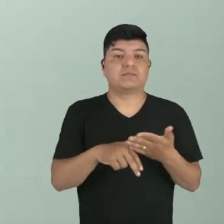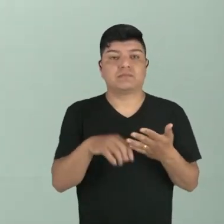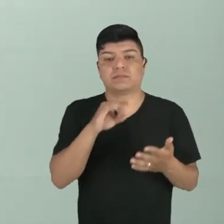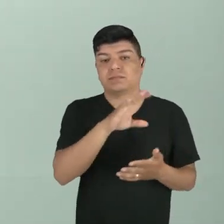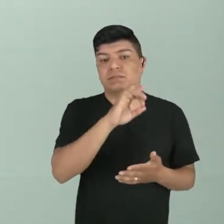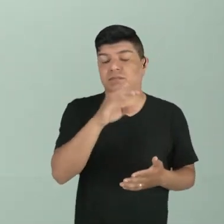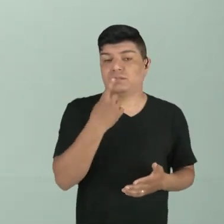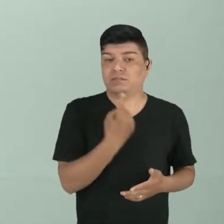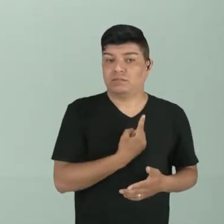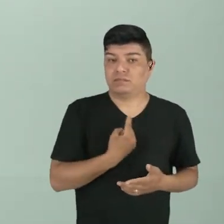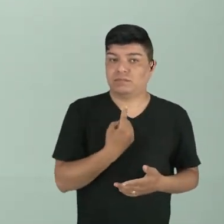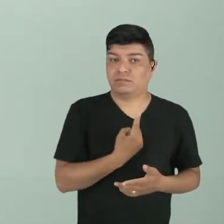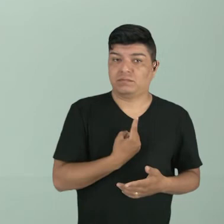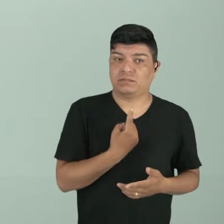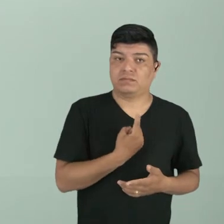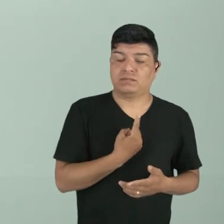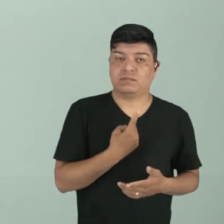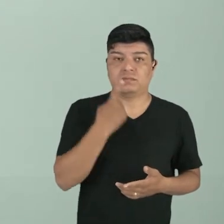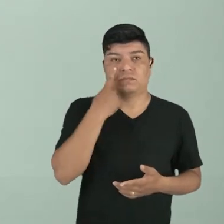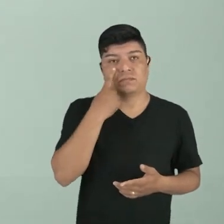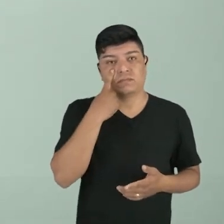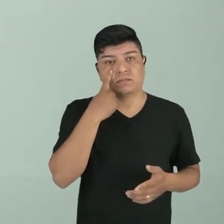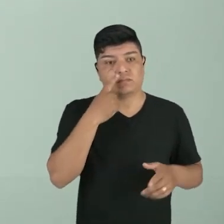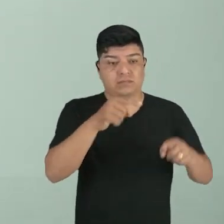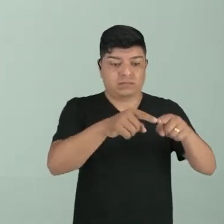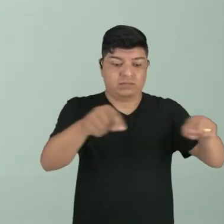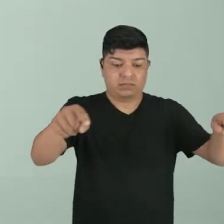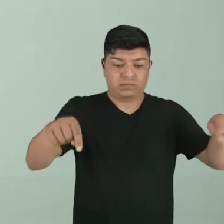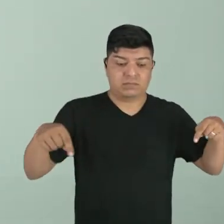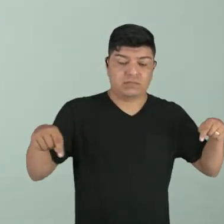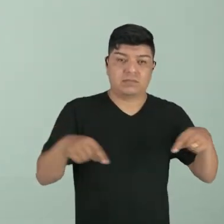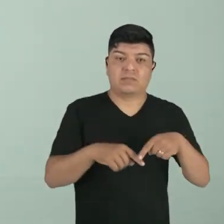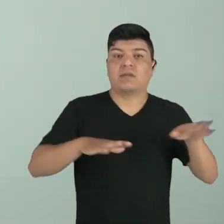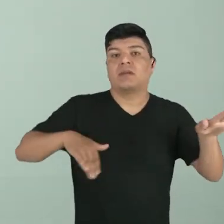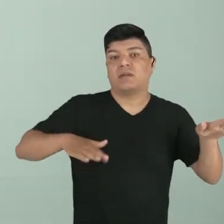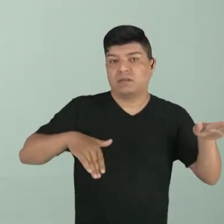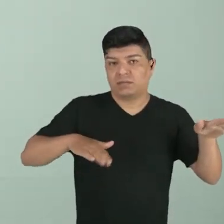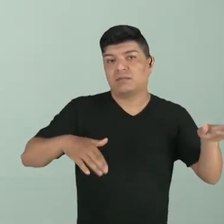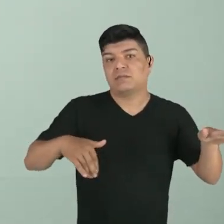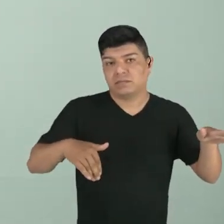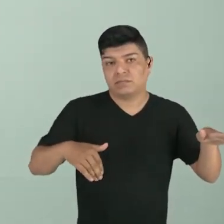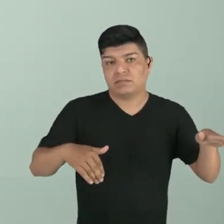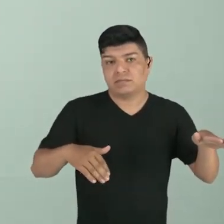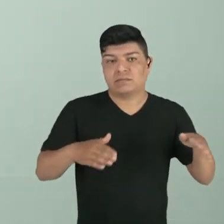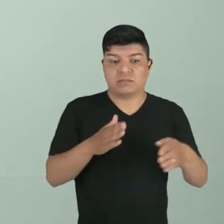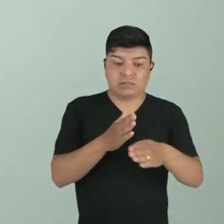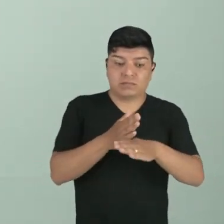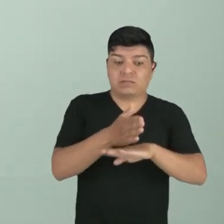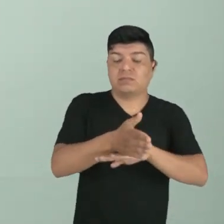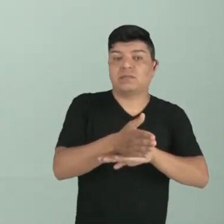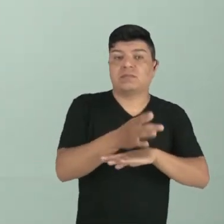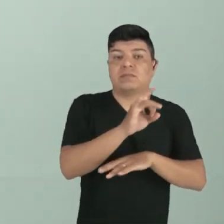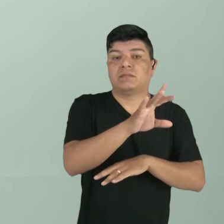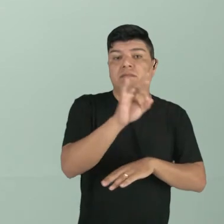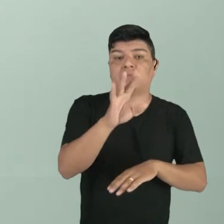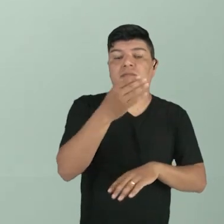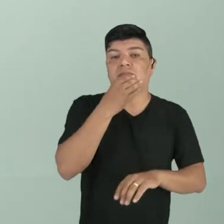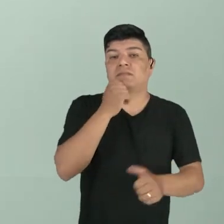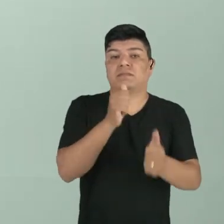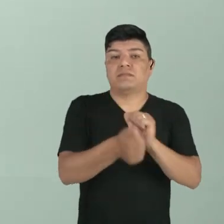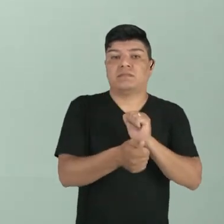é cada um por si e daí você tem aquela piscina dividida em raias né Na hora da largada a cada atleta